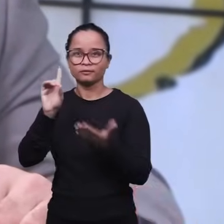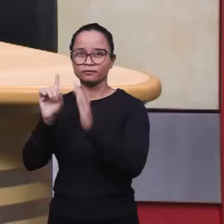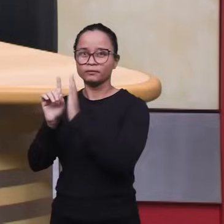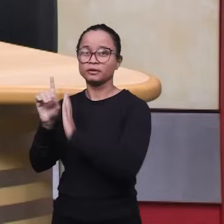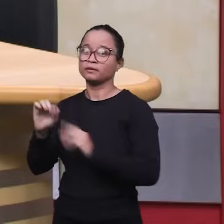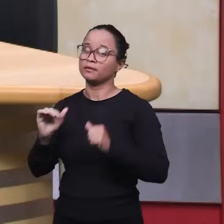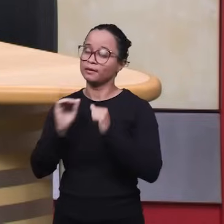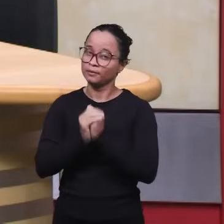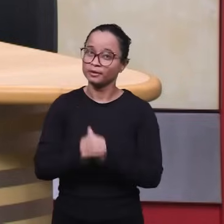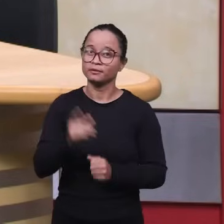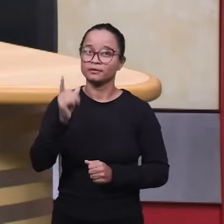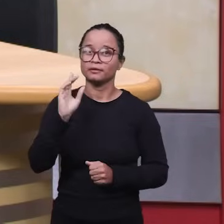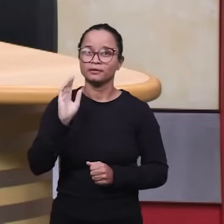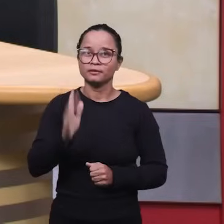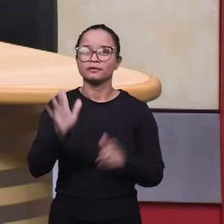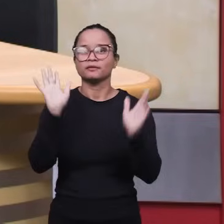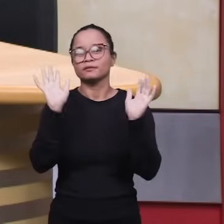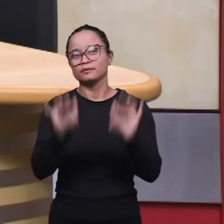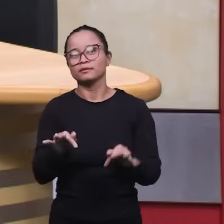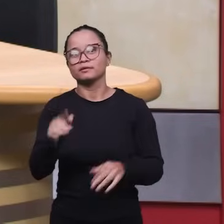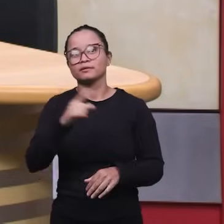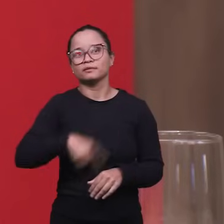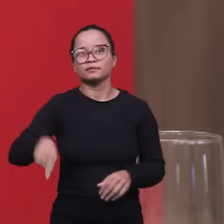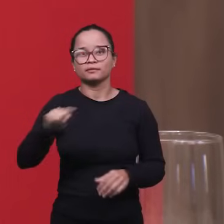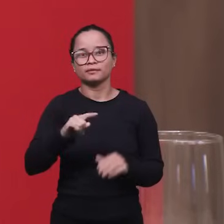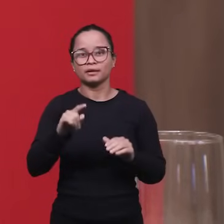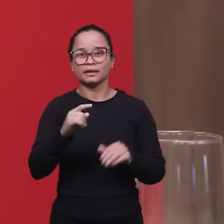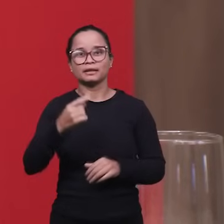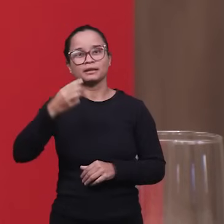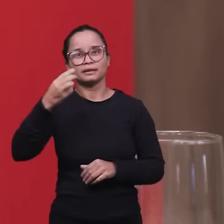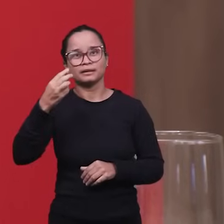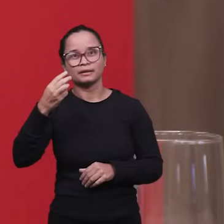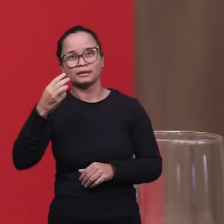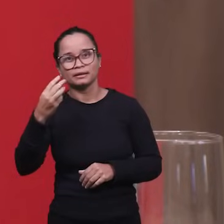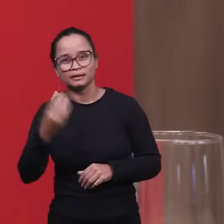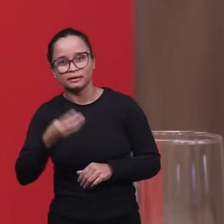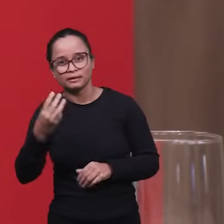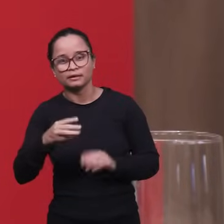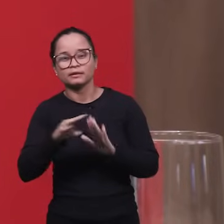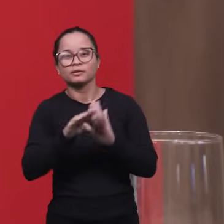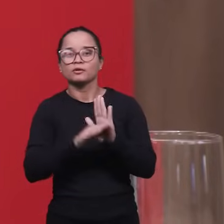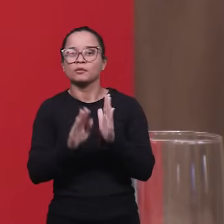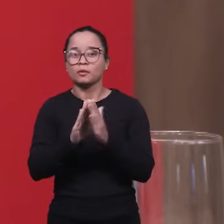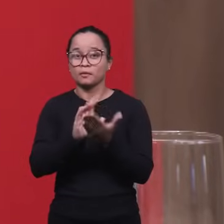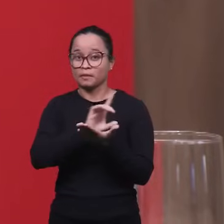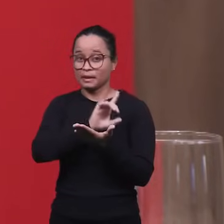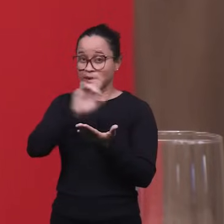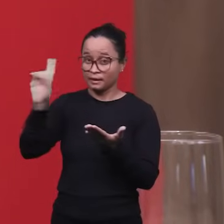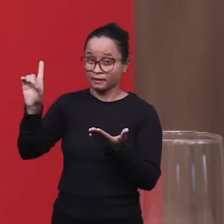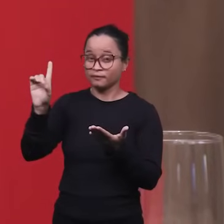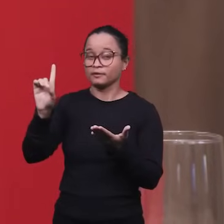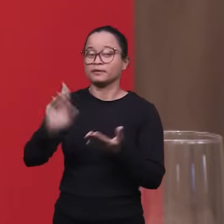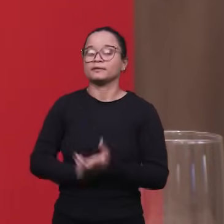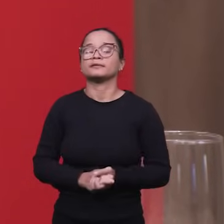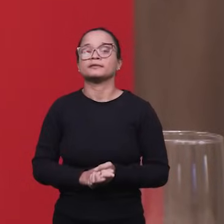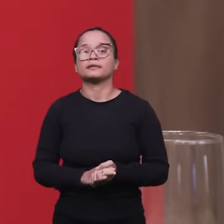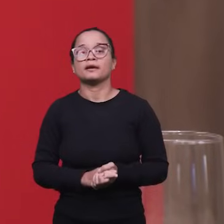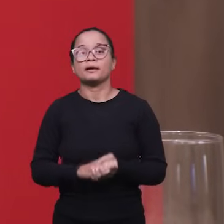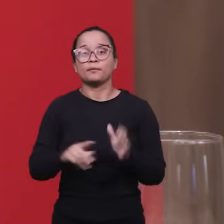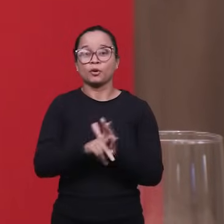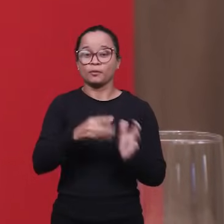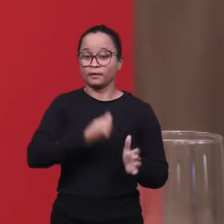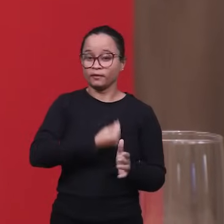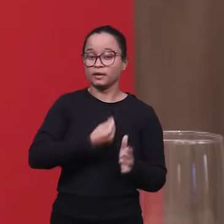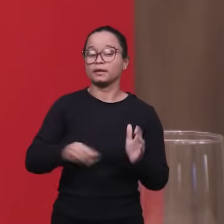Nós estamos encerrando, né, já nosso programa, o nosso terceiro na série sobre Palavra da Vida, Palavra Viva, e agora a consulta